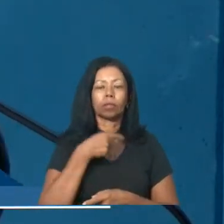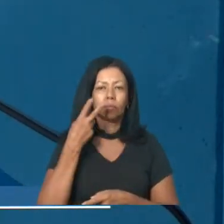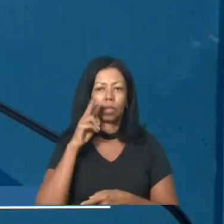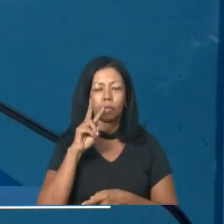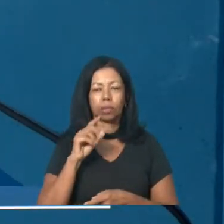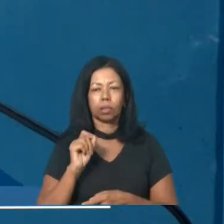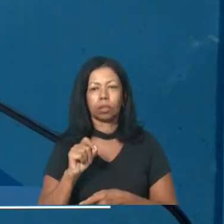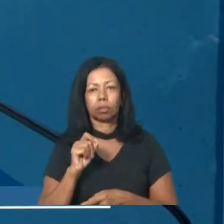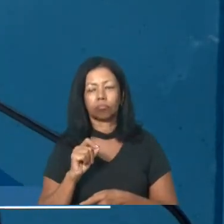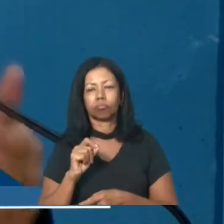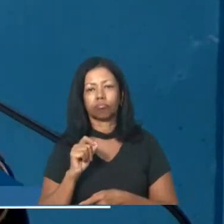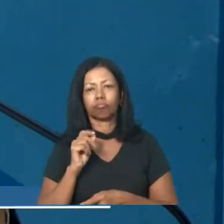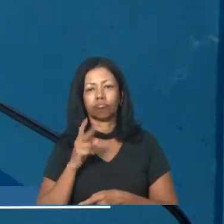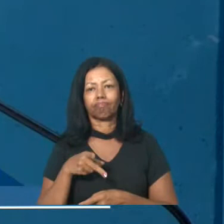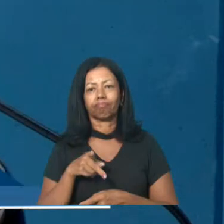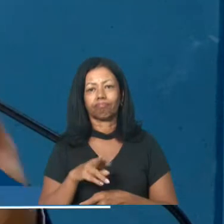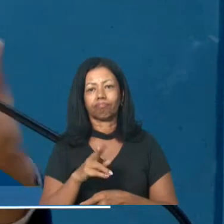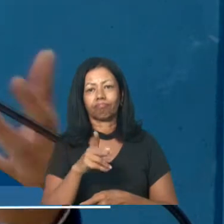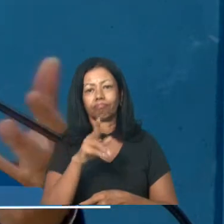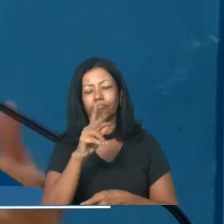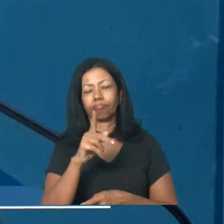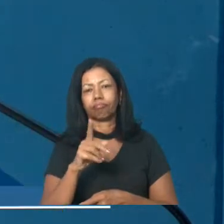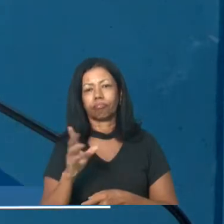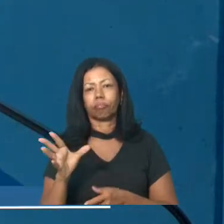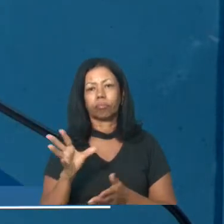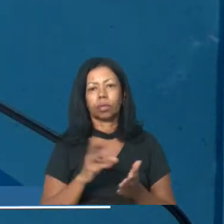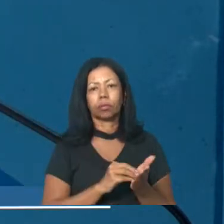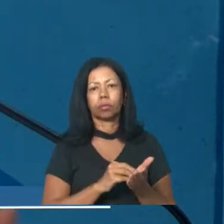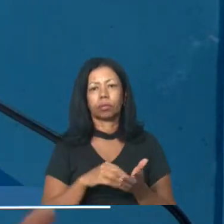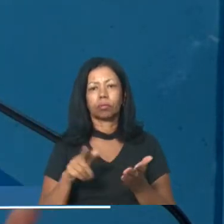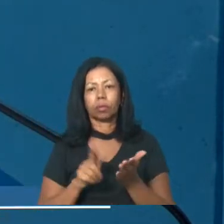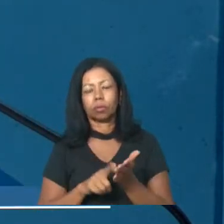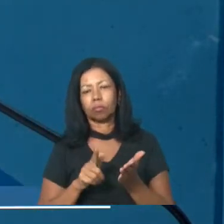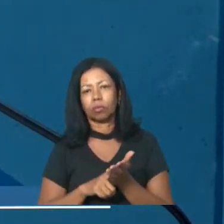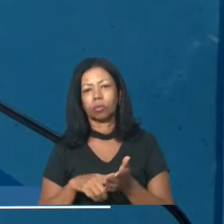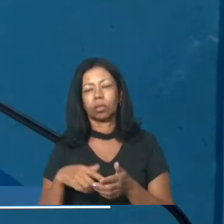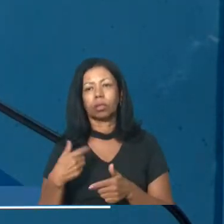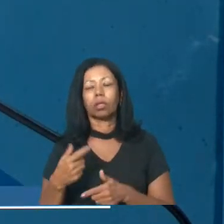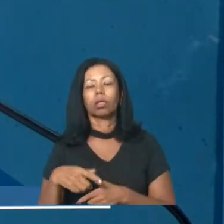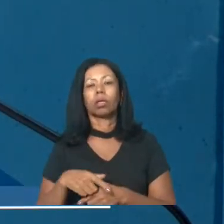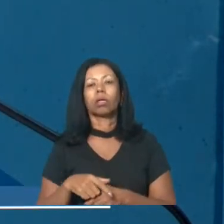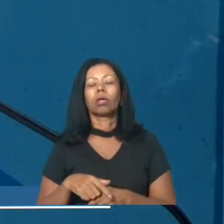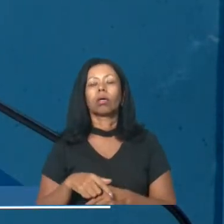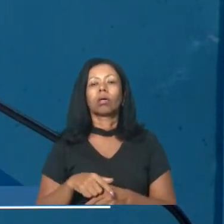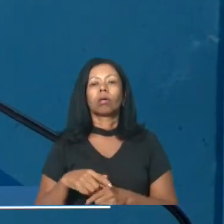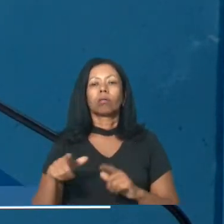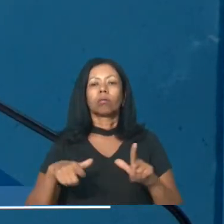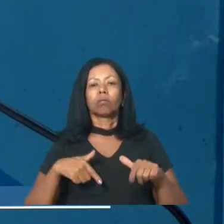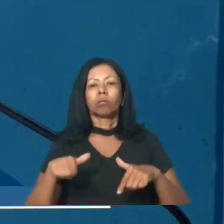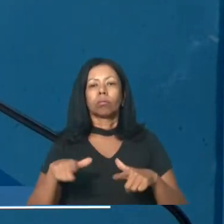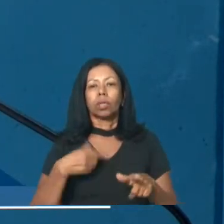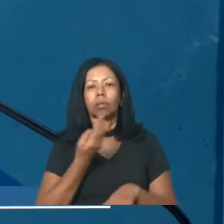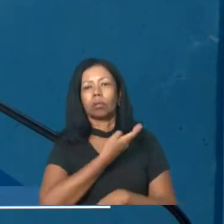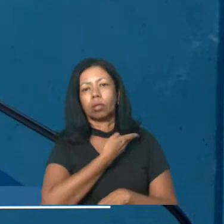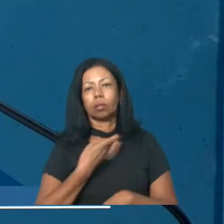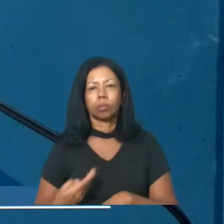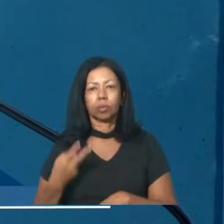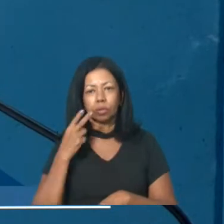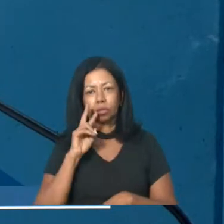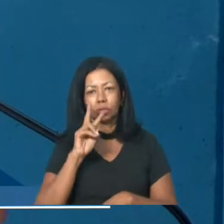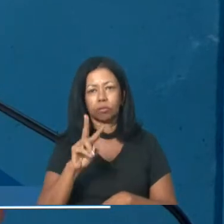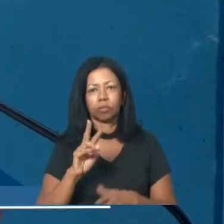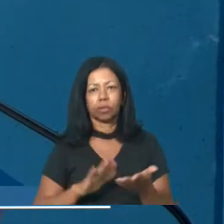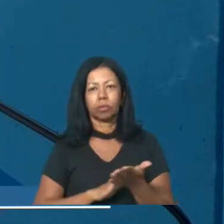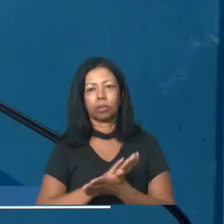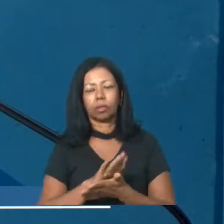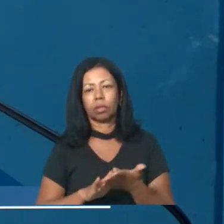desenrolar dessa persecução, da redução da folha, o esmagamento do serviço público, e não vimos